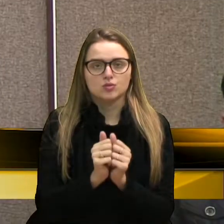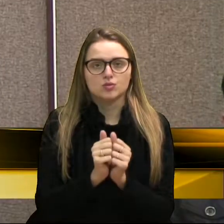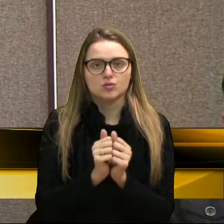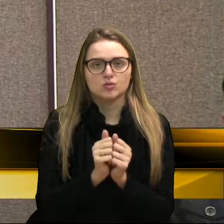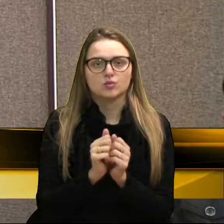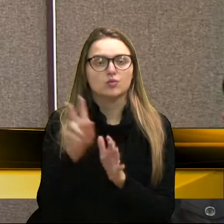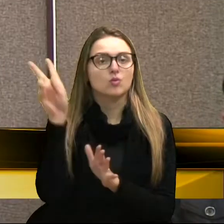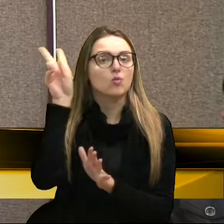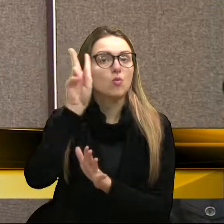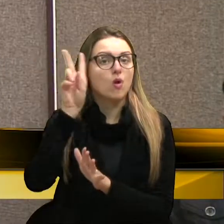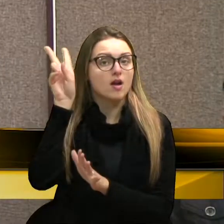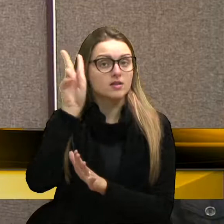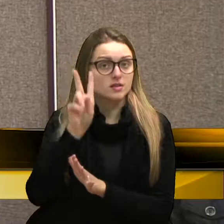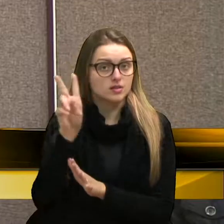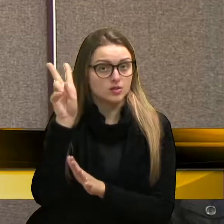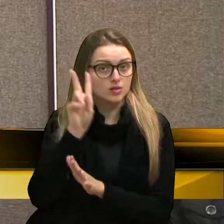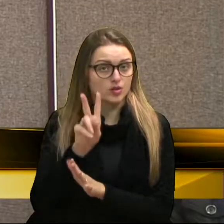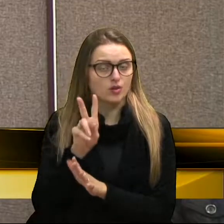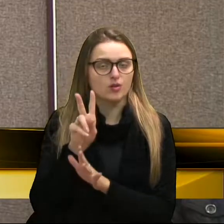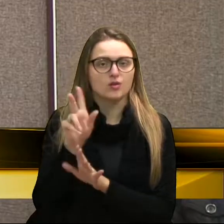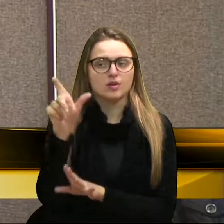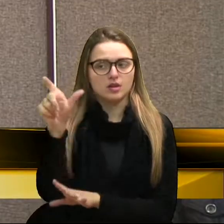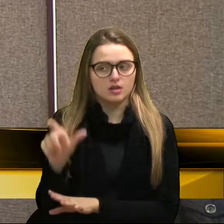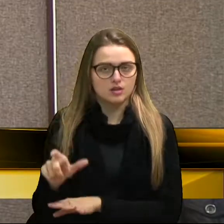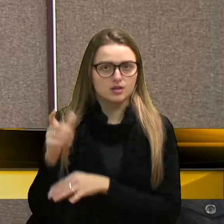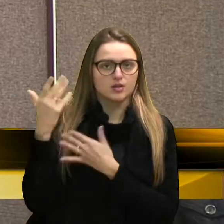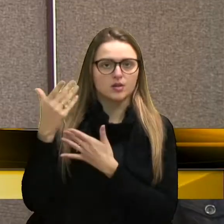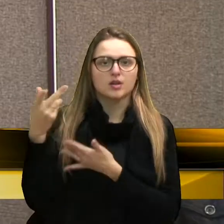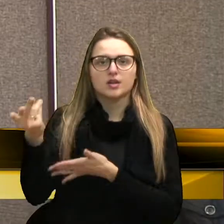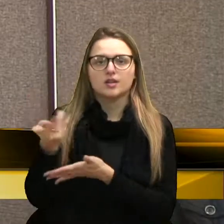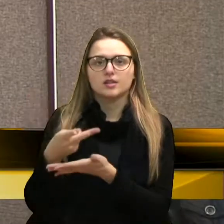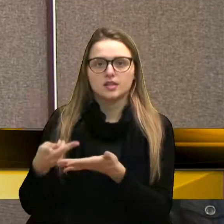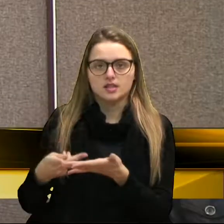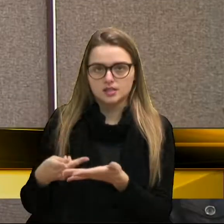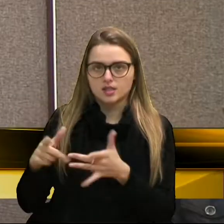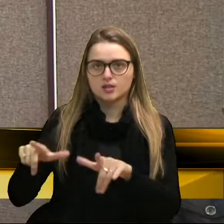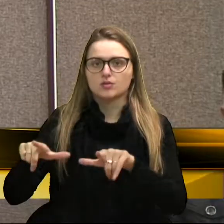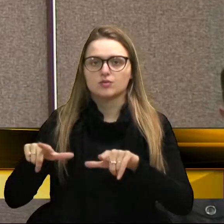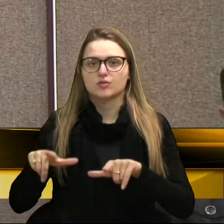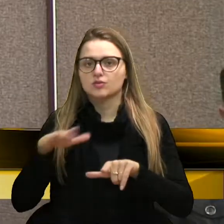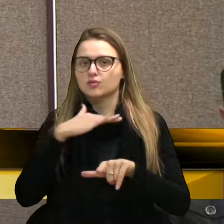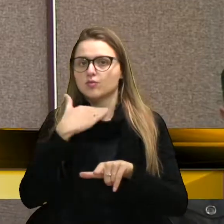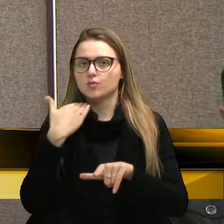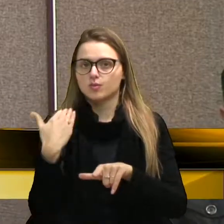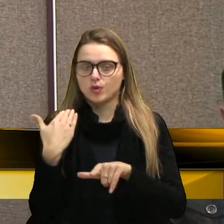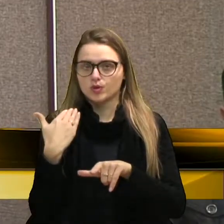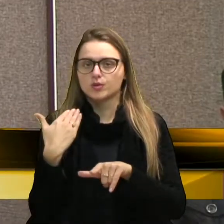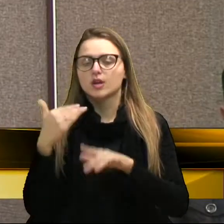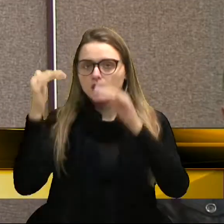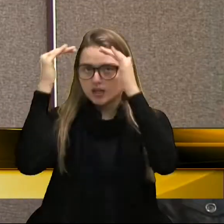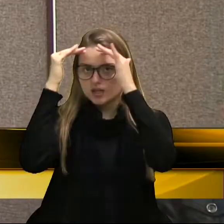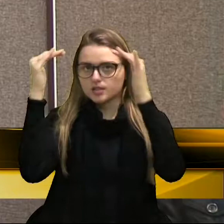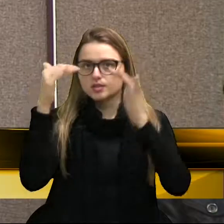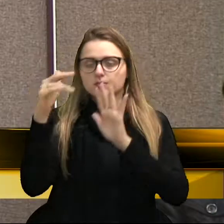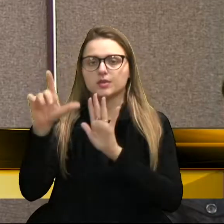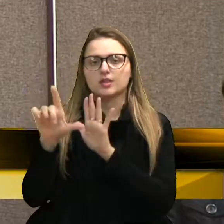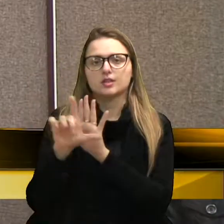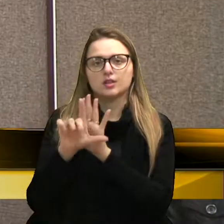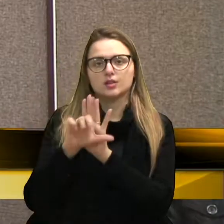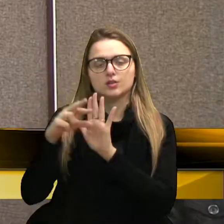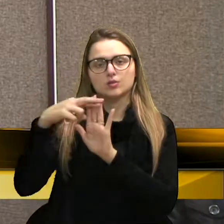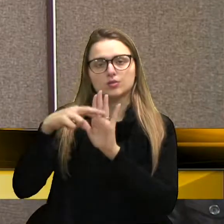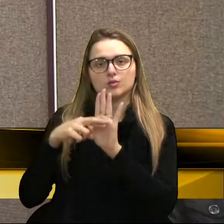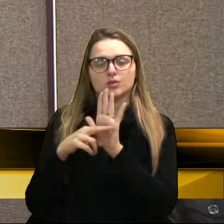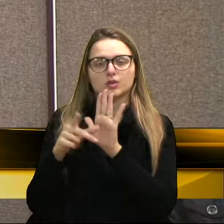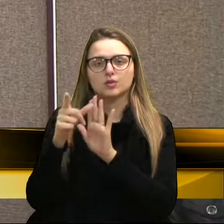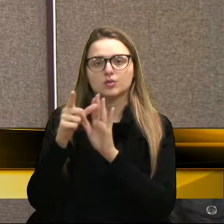a biografia do homenageado, mapa, certidão de óbito, cumprindo os requisitos previstos no